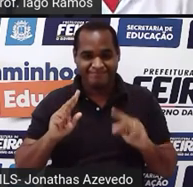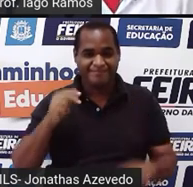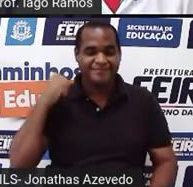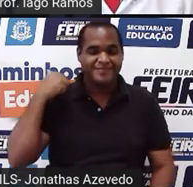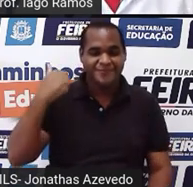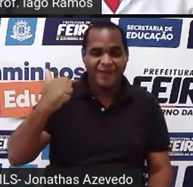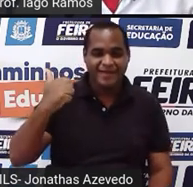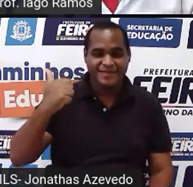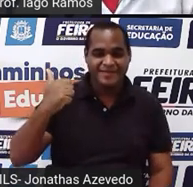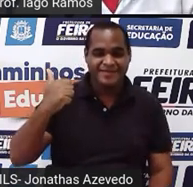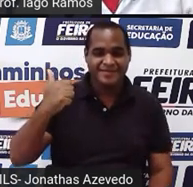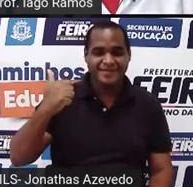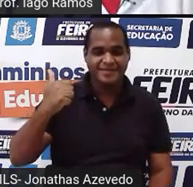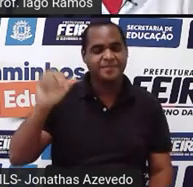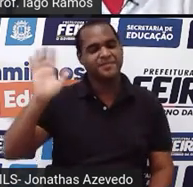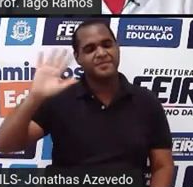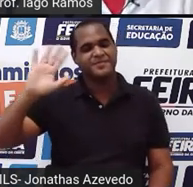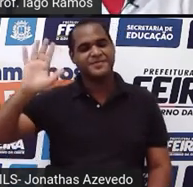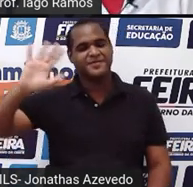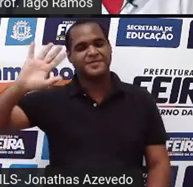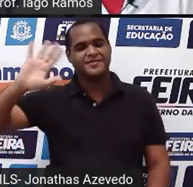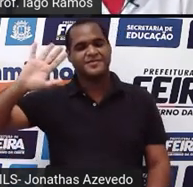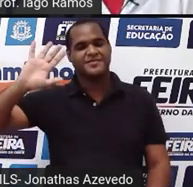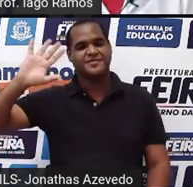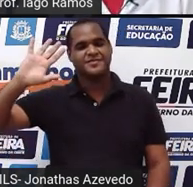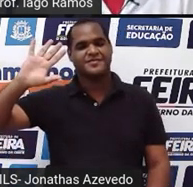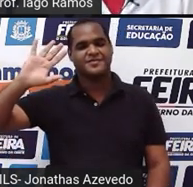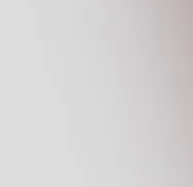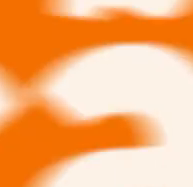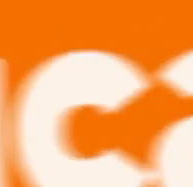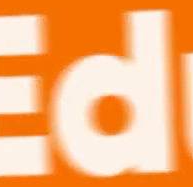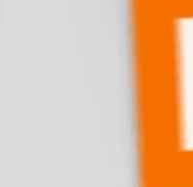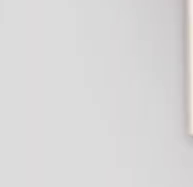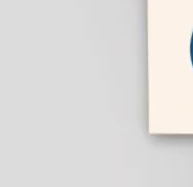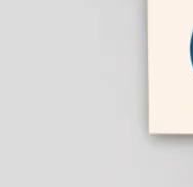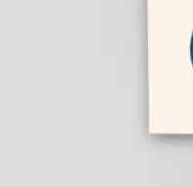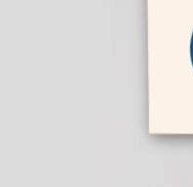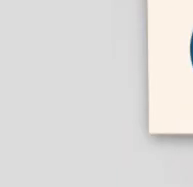valeu bye bye aí